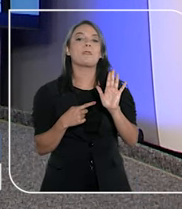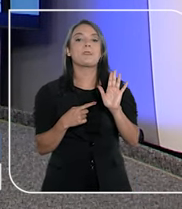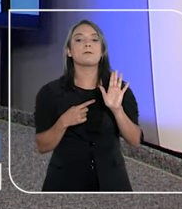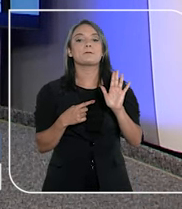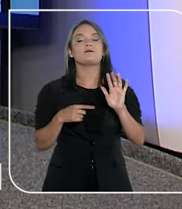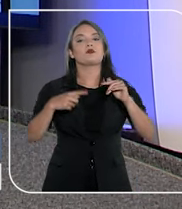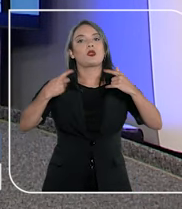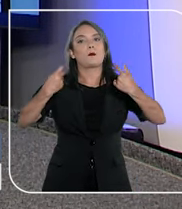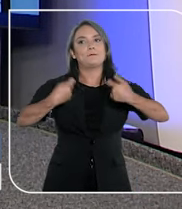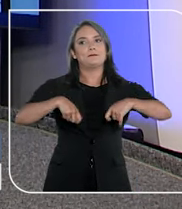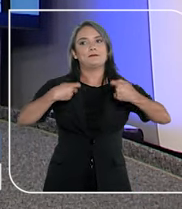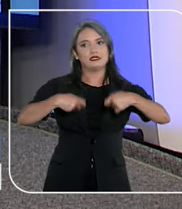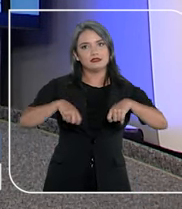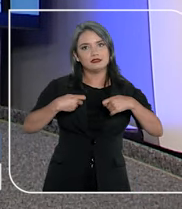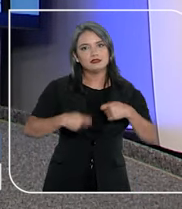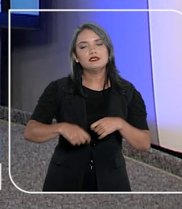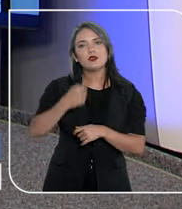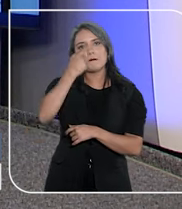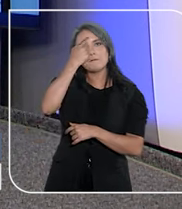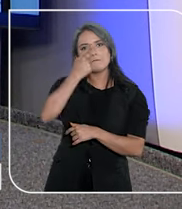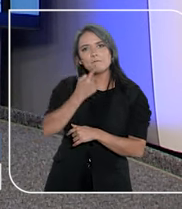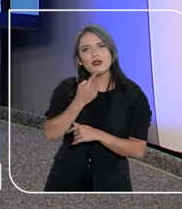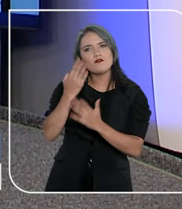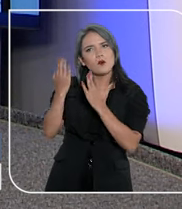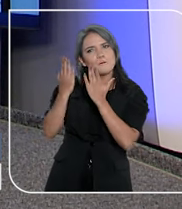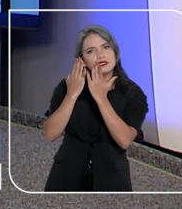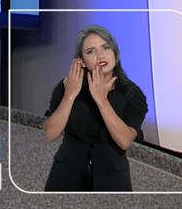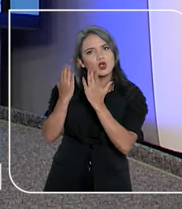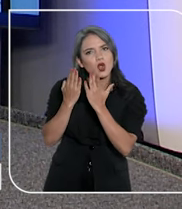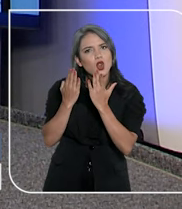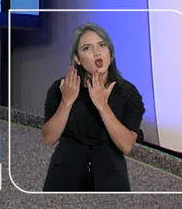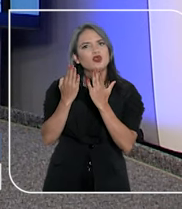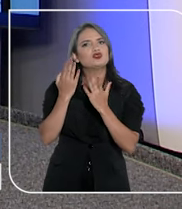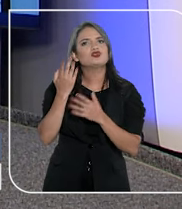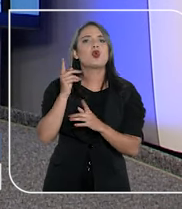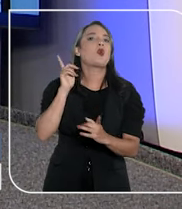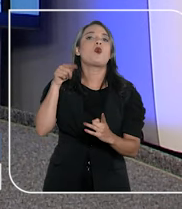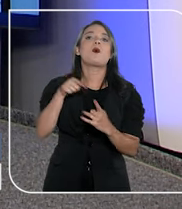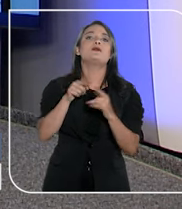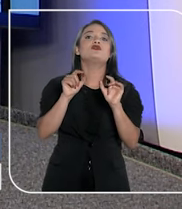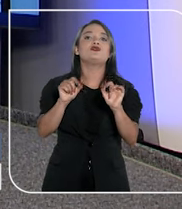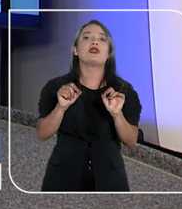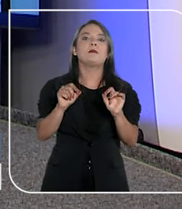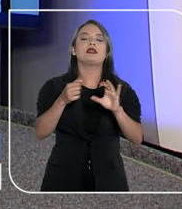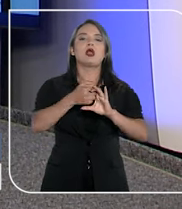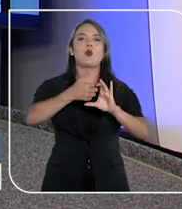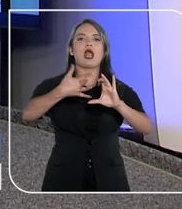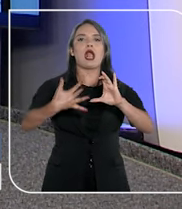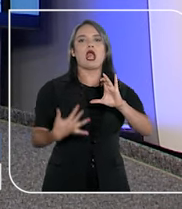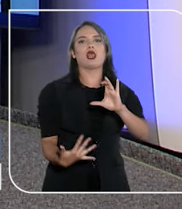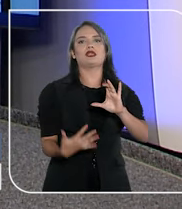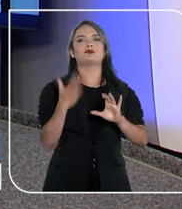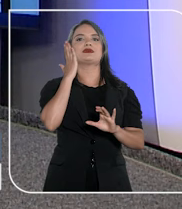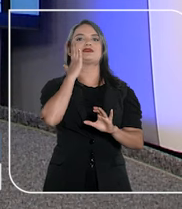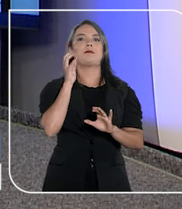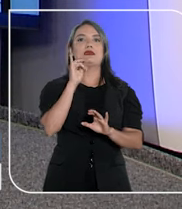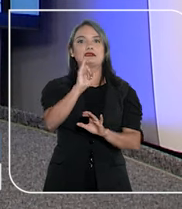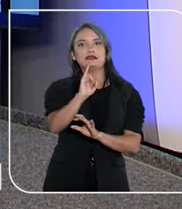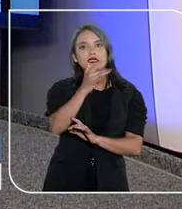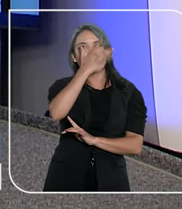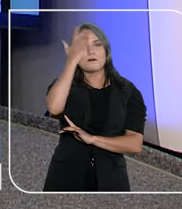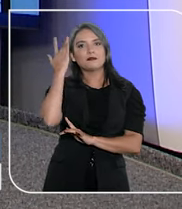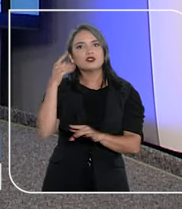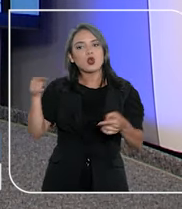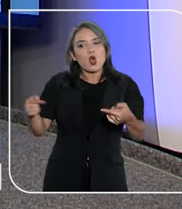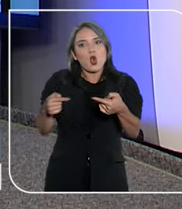tenho que fazer um perfil profissiográfico para apontar características restritivas ou impeditivas de acesso ao cargo. O